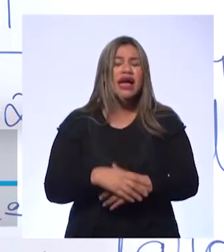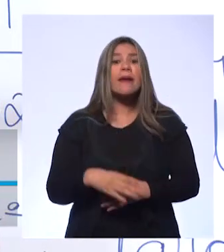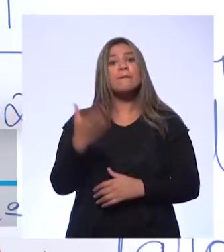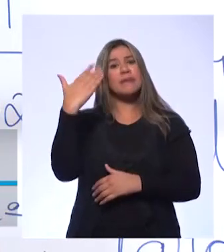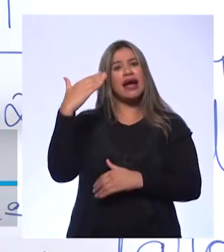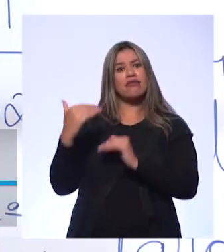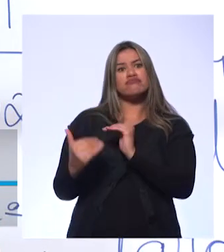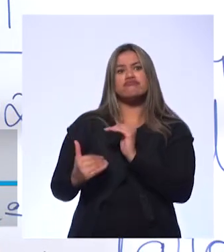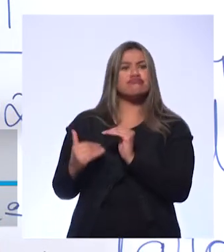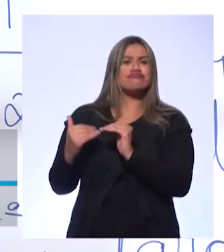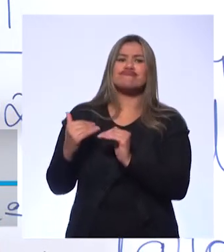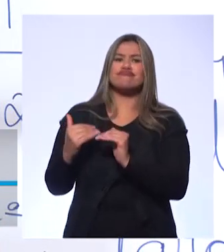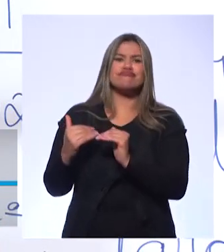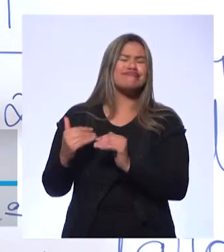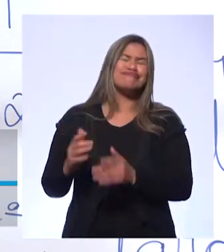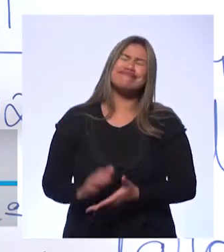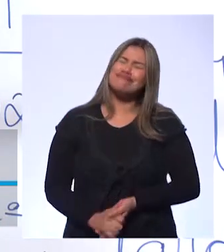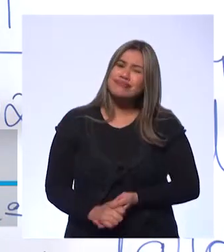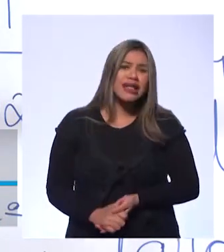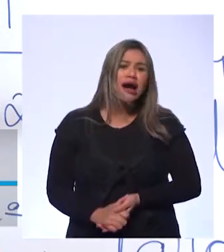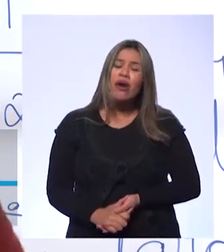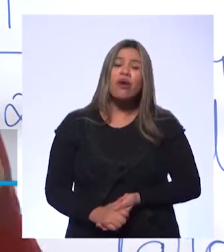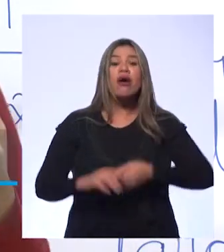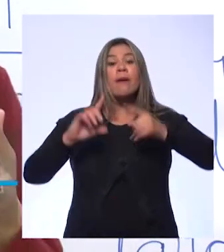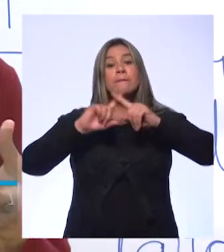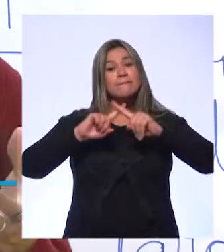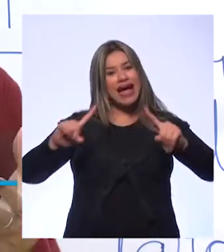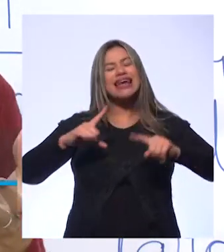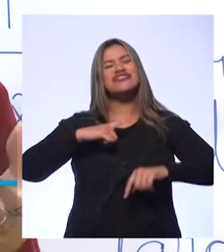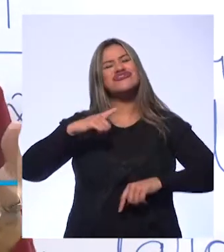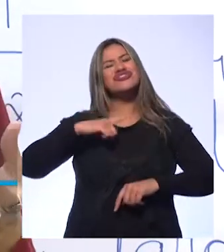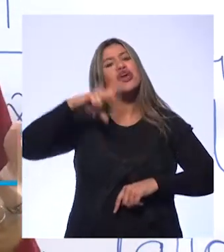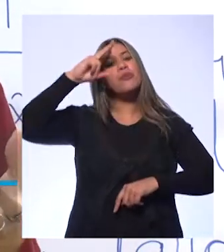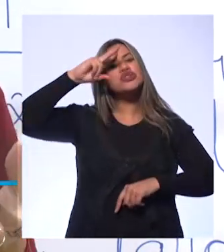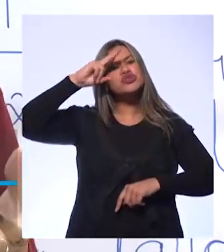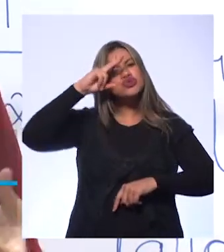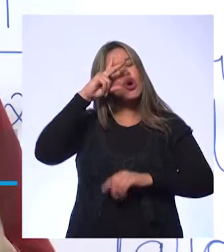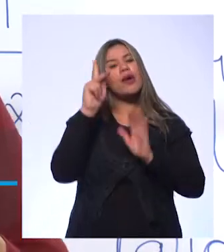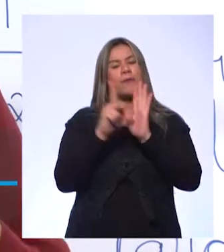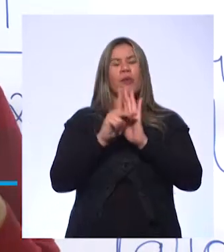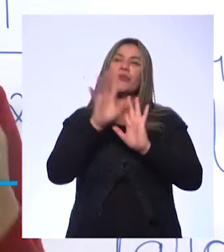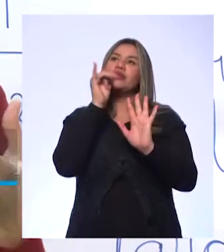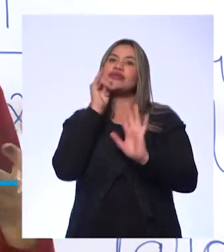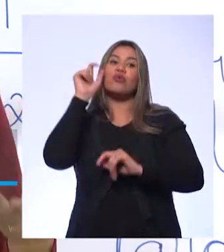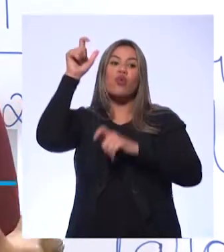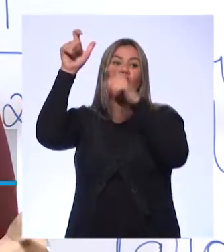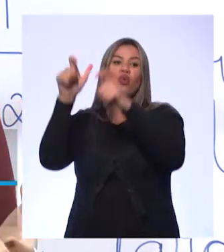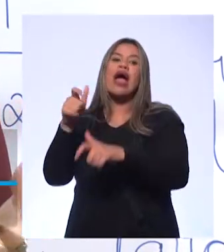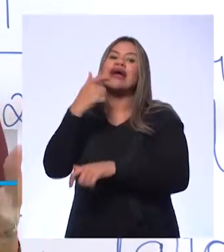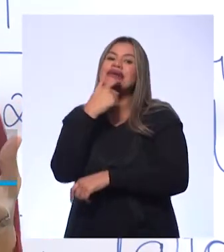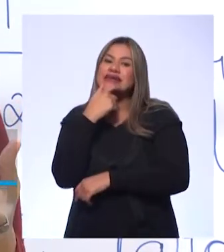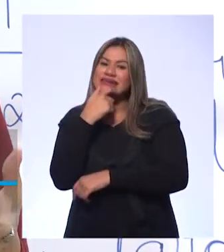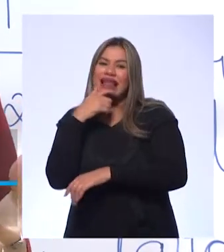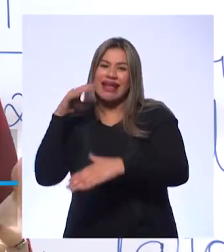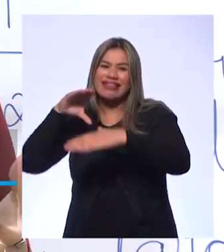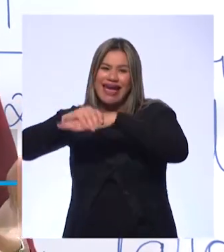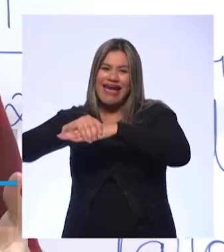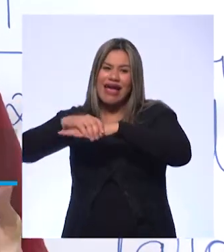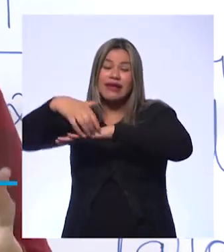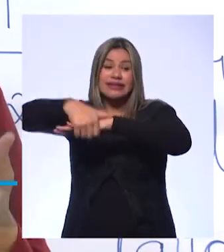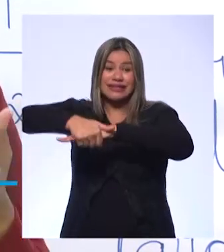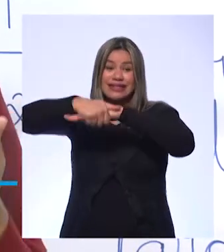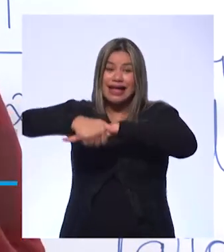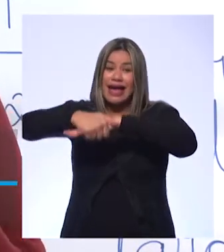mas existe uma teoria uma versão que dizia assim ó quem Inglaterra lá na Europa que já estava começando o processo de